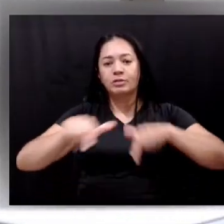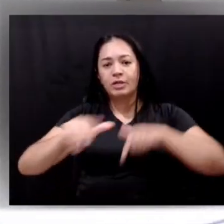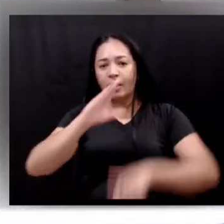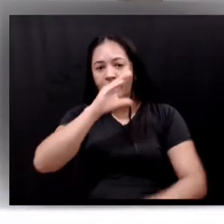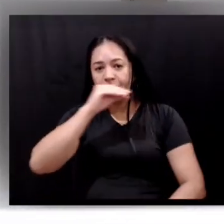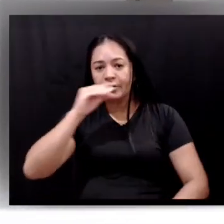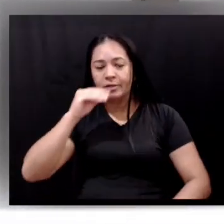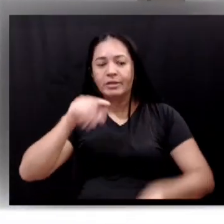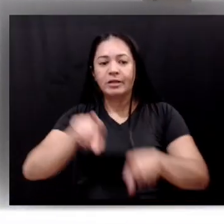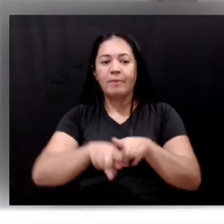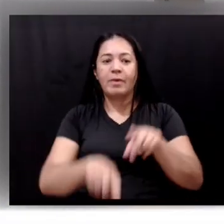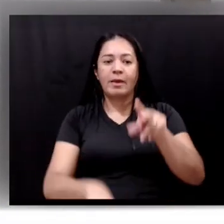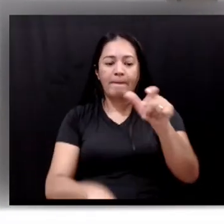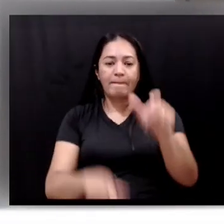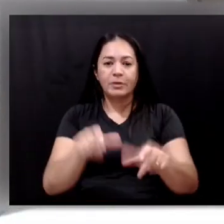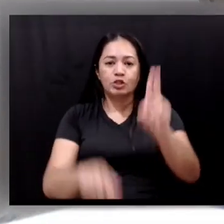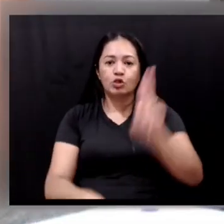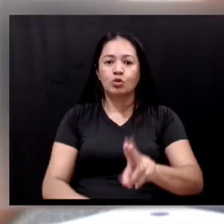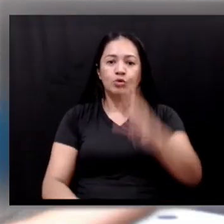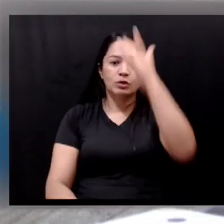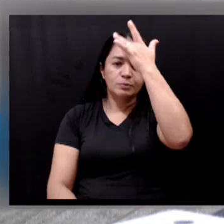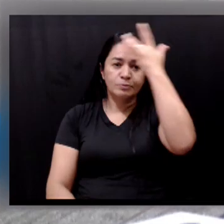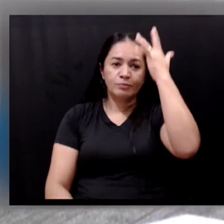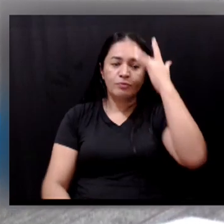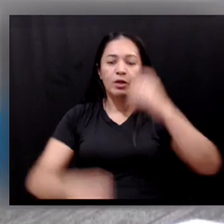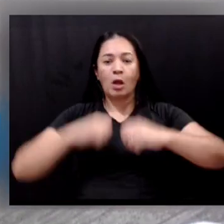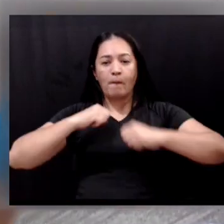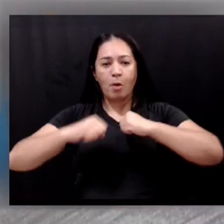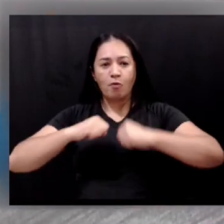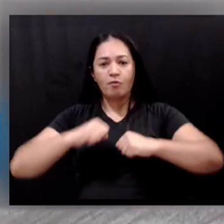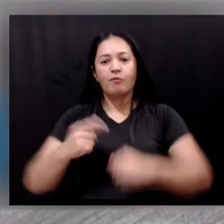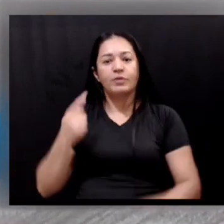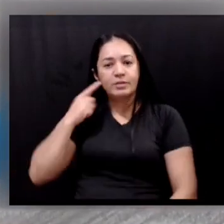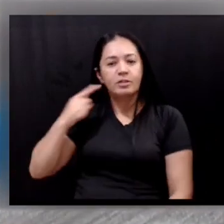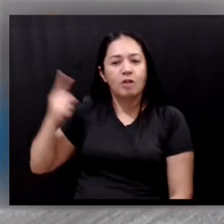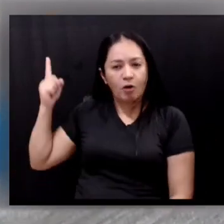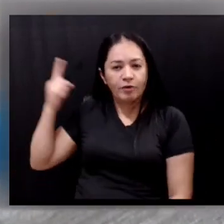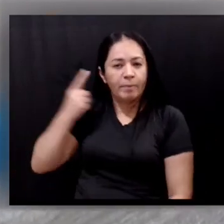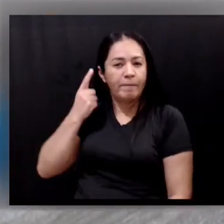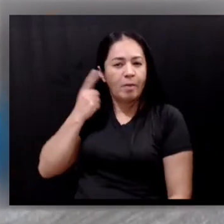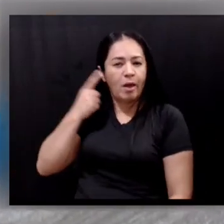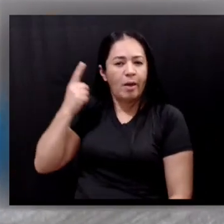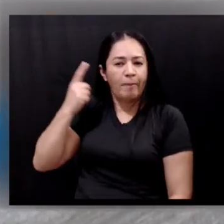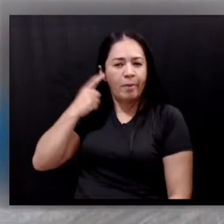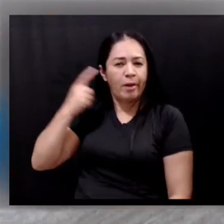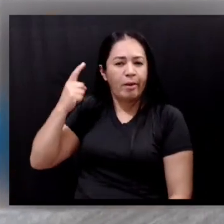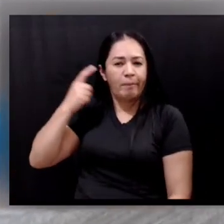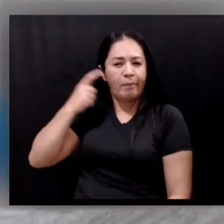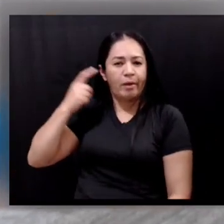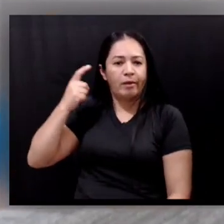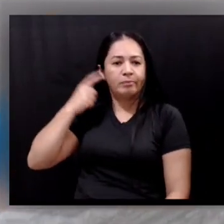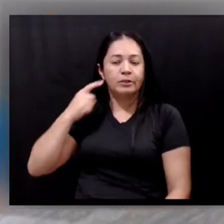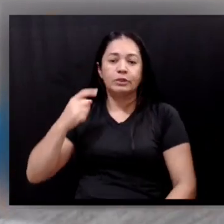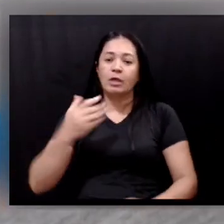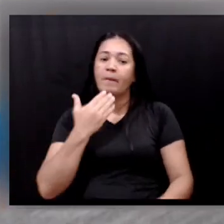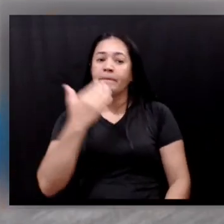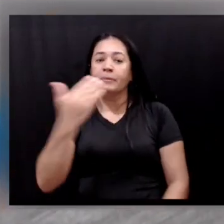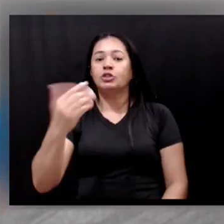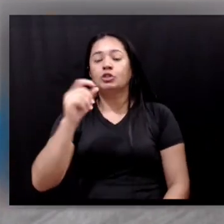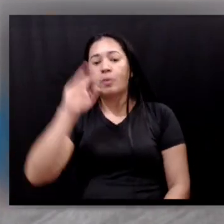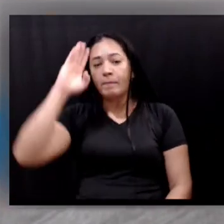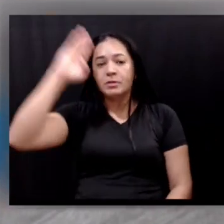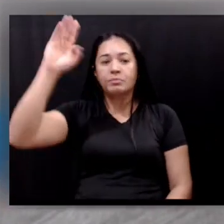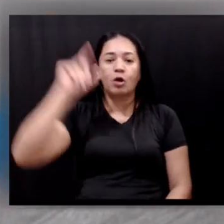O movimento está fazendo um ato e vocês podem ouvir o que é a reivindicação. A reivindicação principal é a continuidade